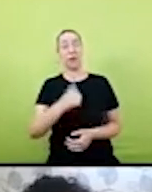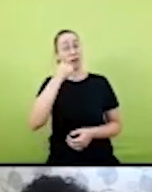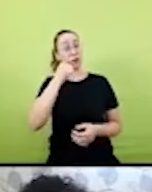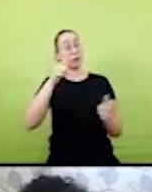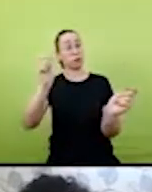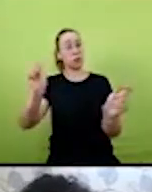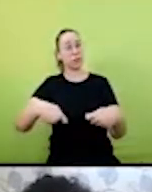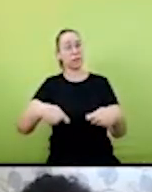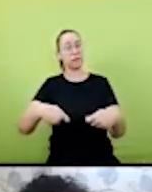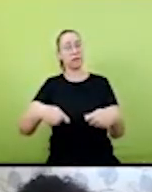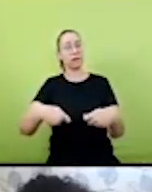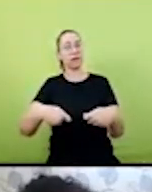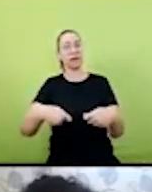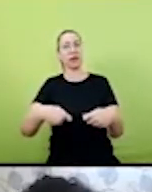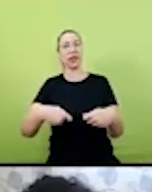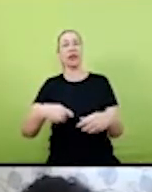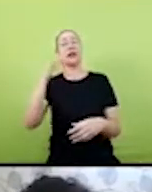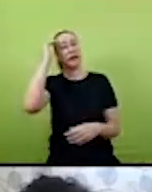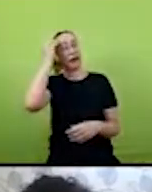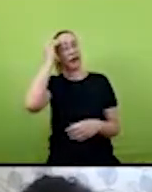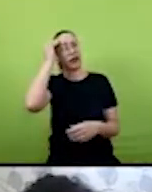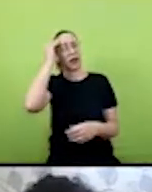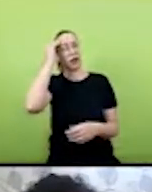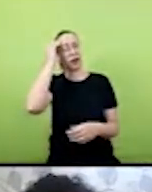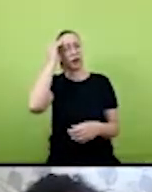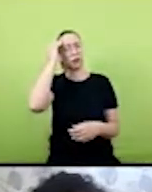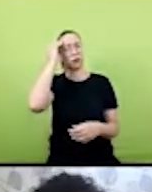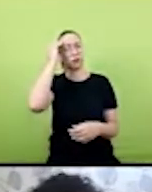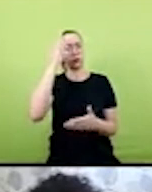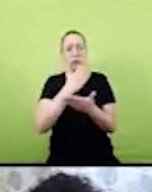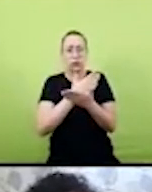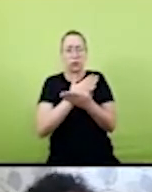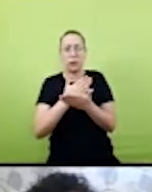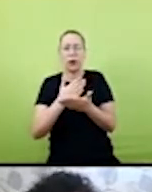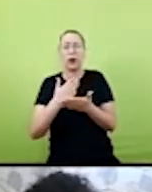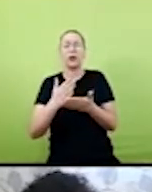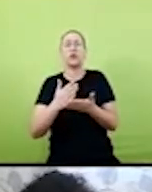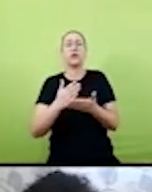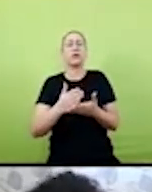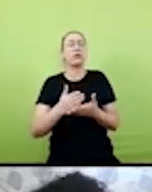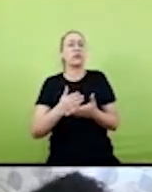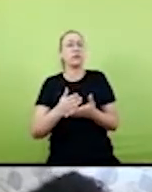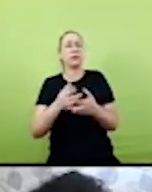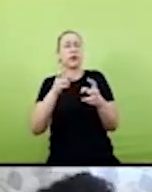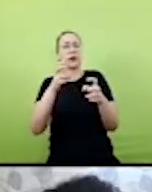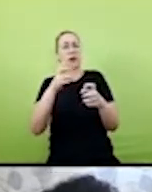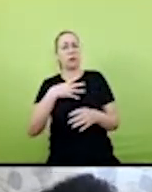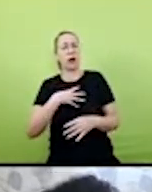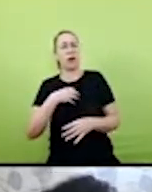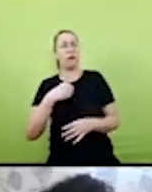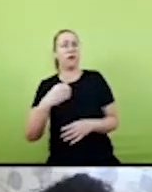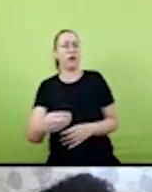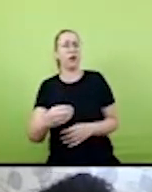as mulheres estão compreendendo desde muito cedo, as meninas, né, eu escuto as mães falarem, a minha filha é uma feministinha,